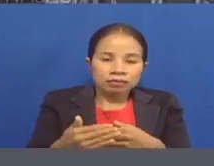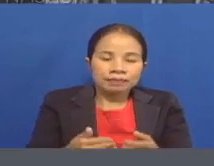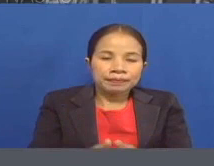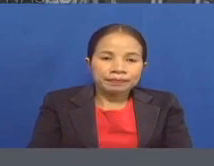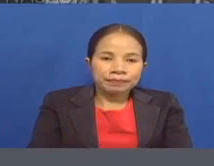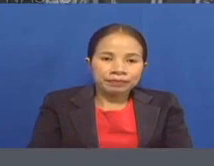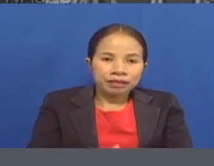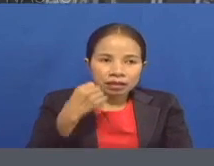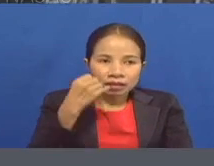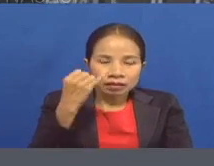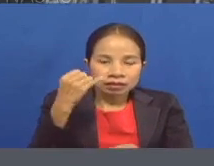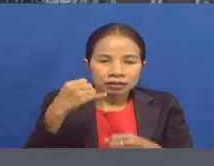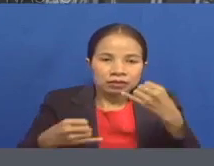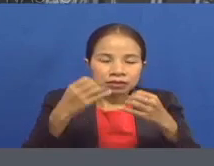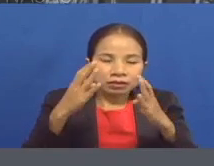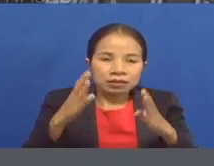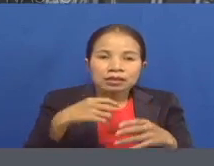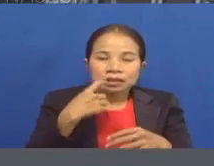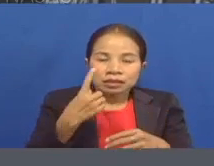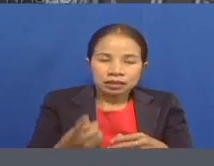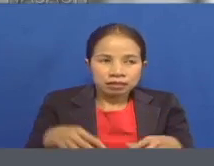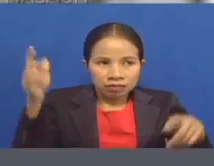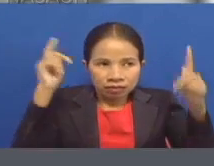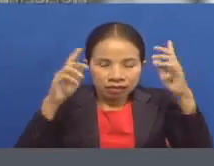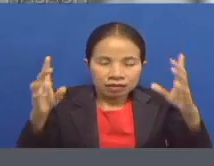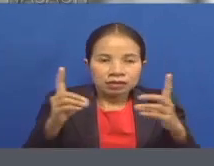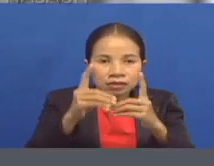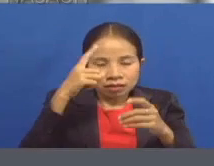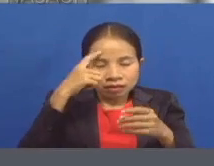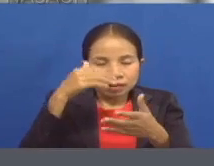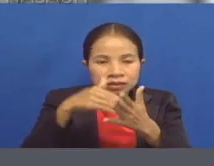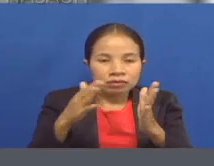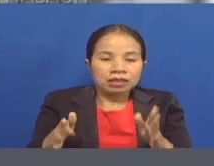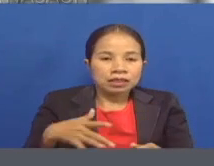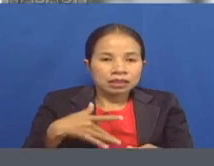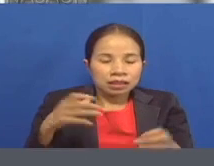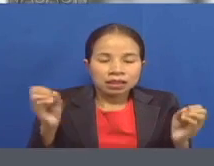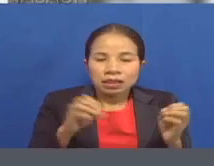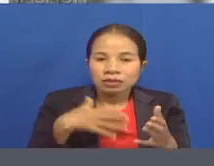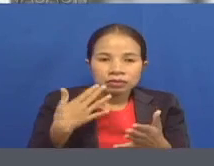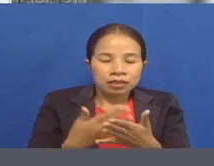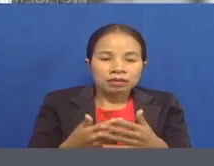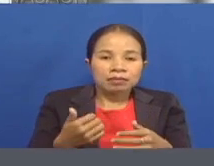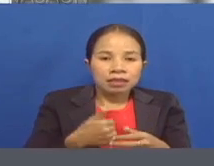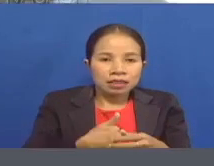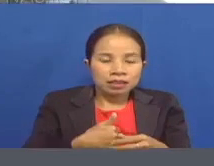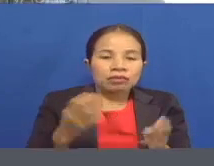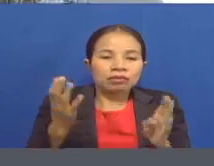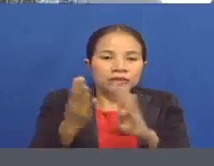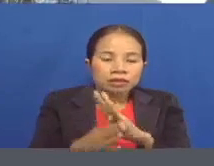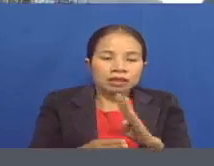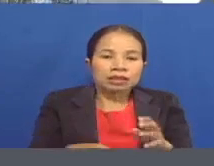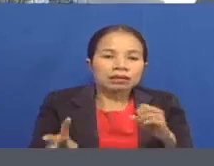Ativista feto Judith Dias Simenis Hateten, caso não aconteça, também estudante sinti la confortável, banyan, ou de saiti